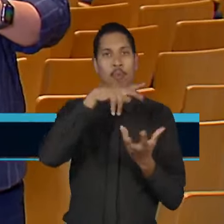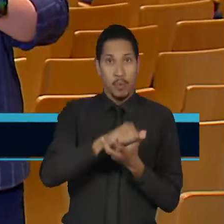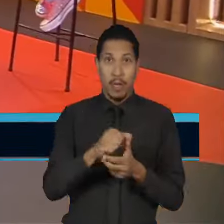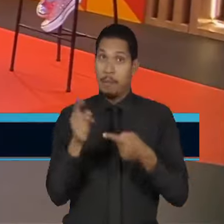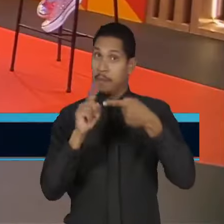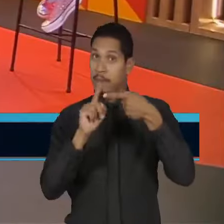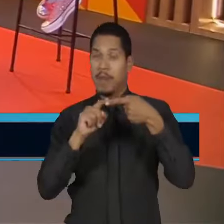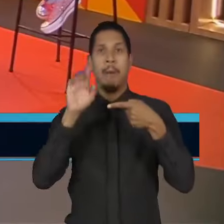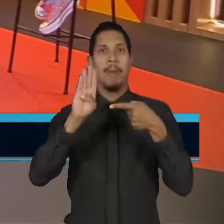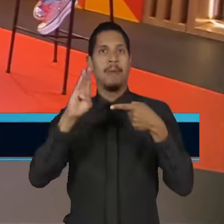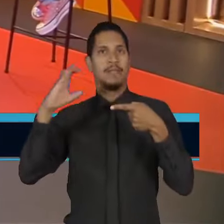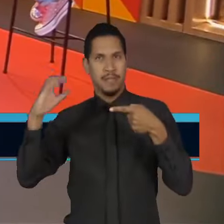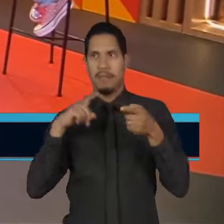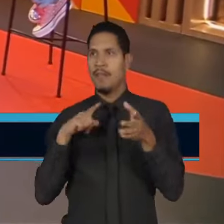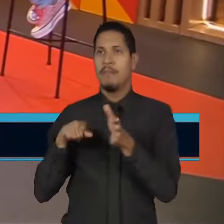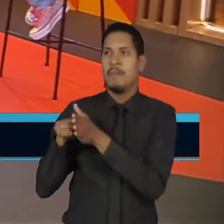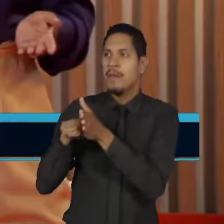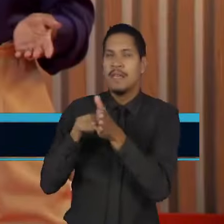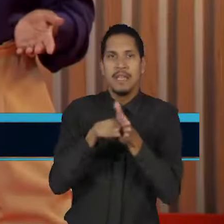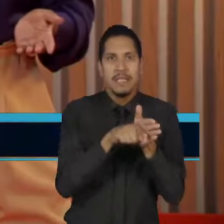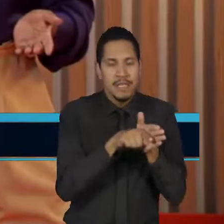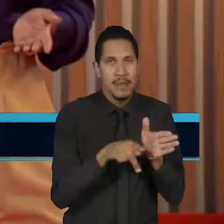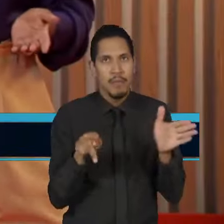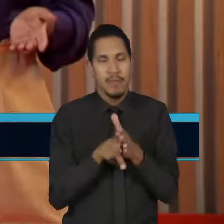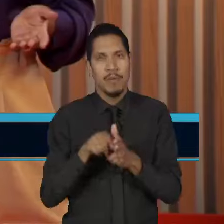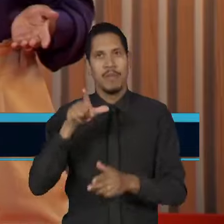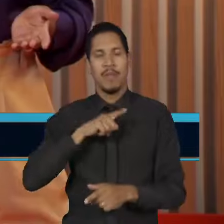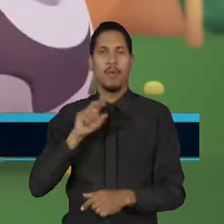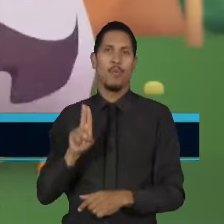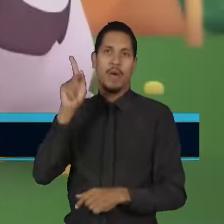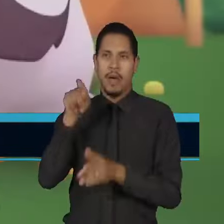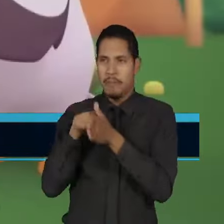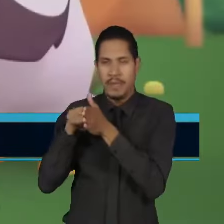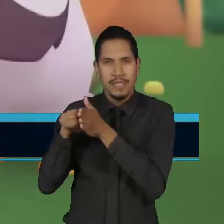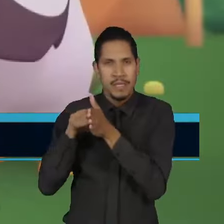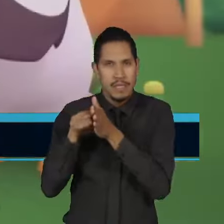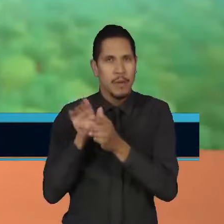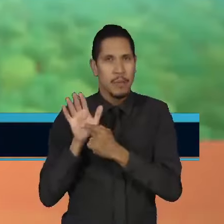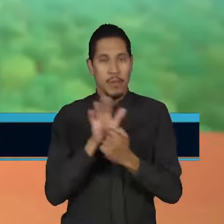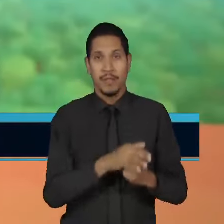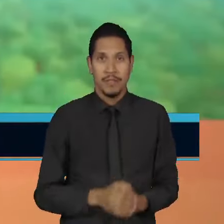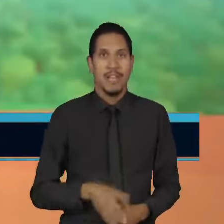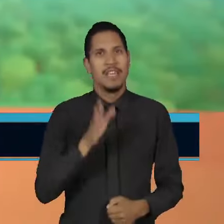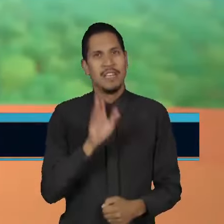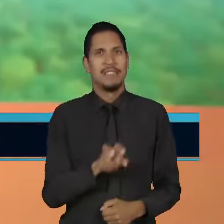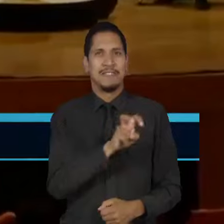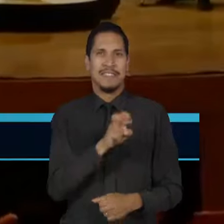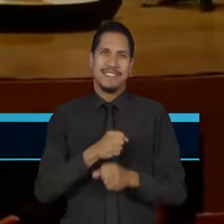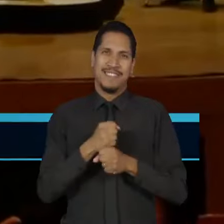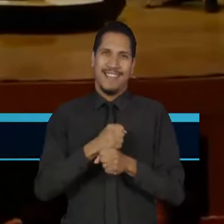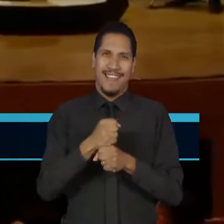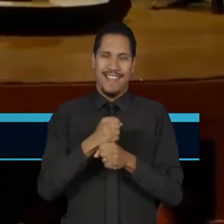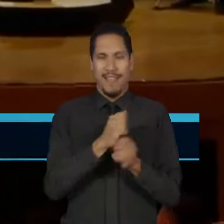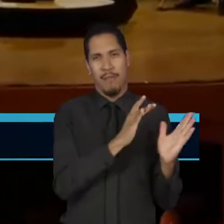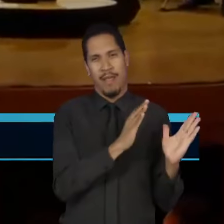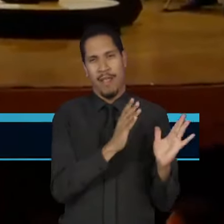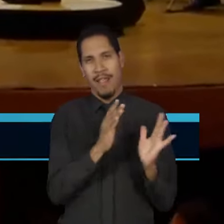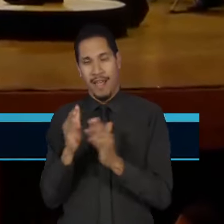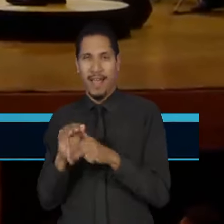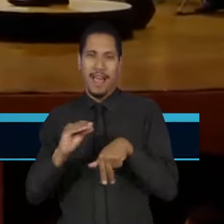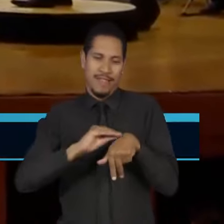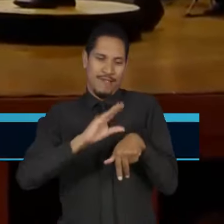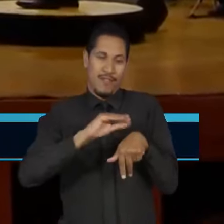BBC, segundo pesquisa do Instituto Britânico Populus. Aos 55 anos, essa jovem